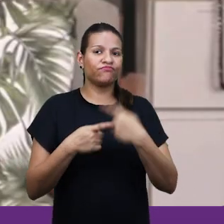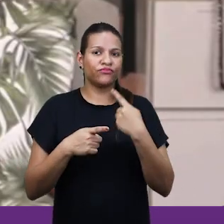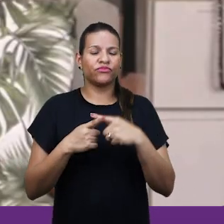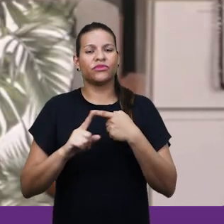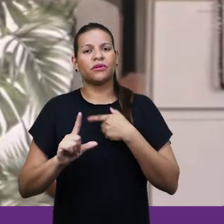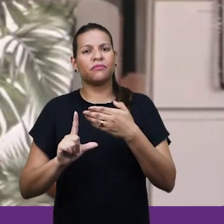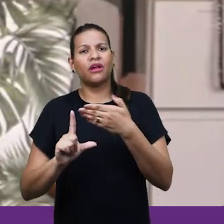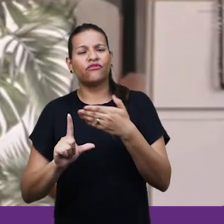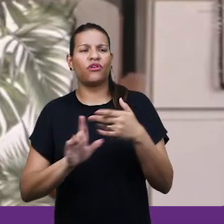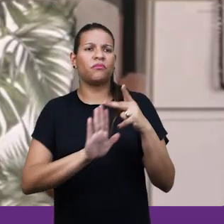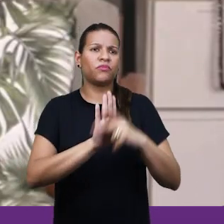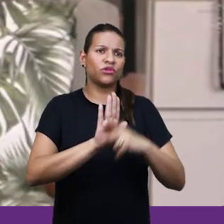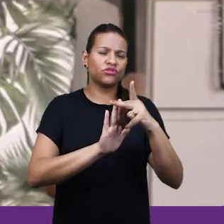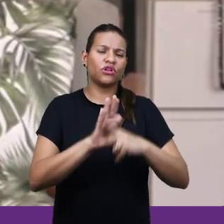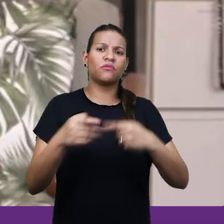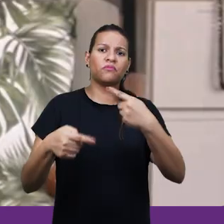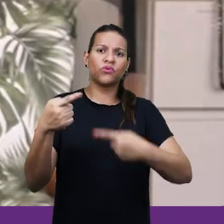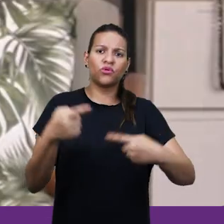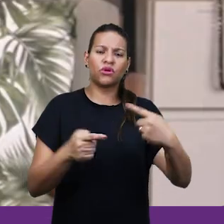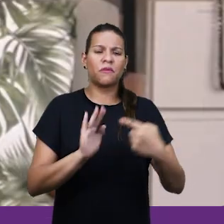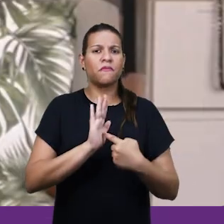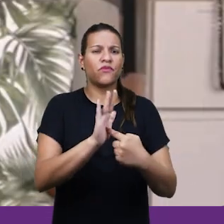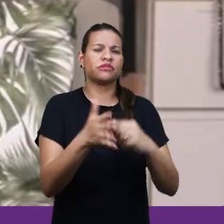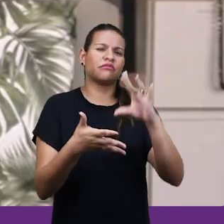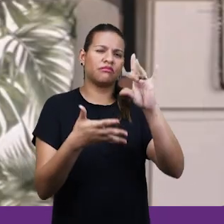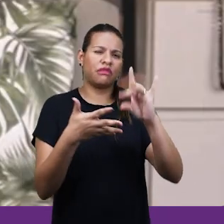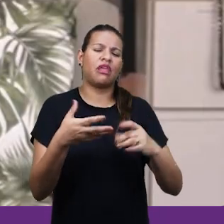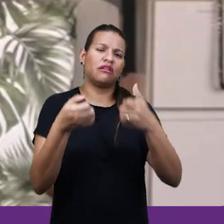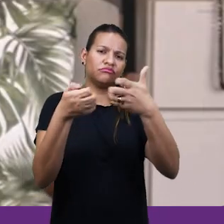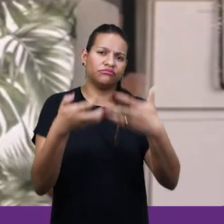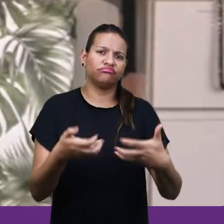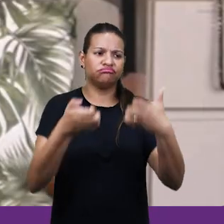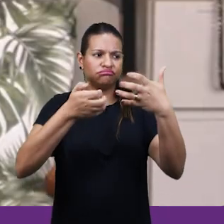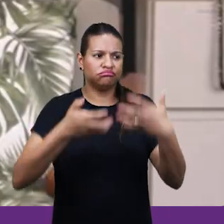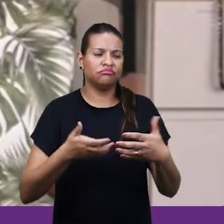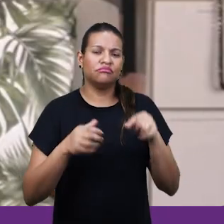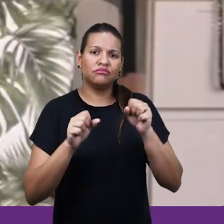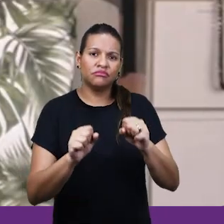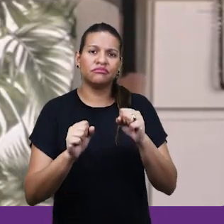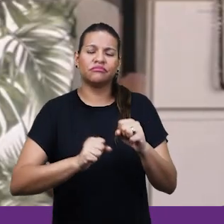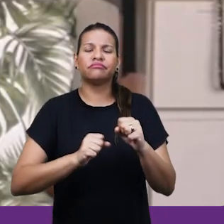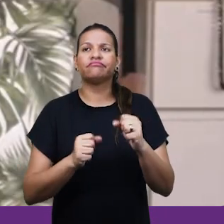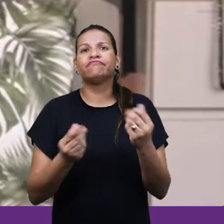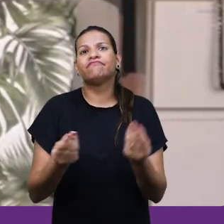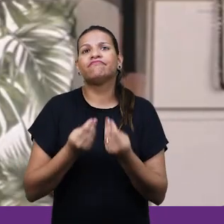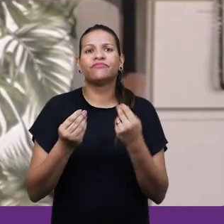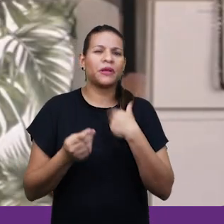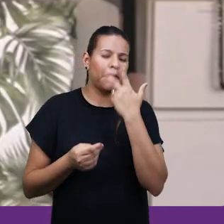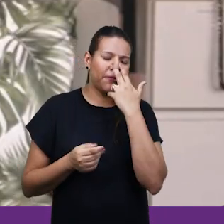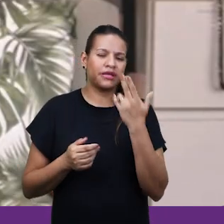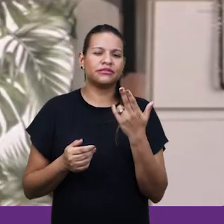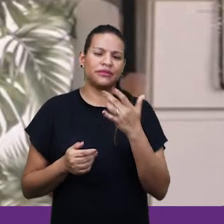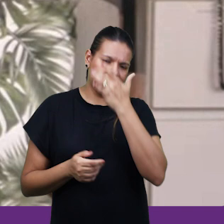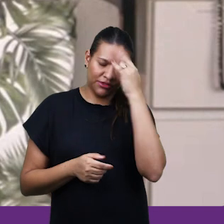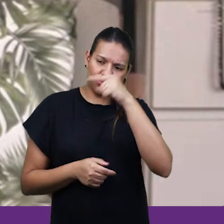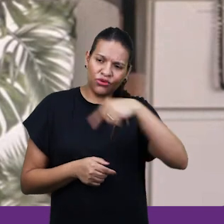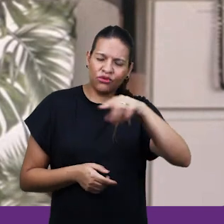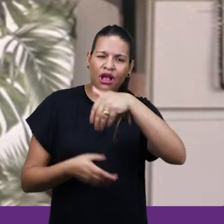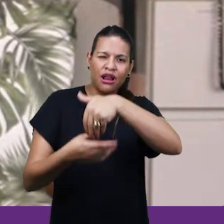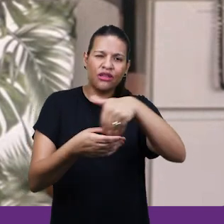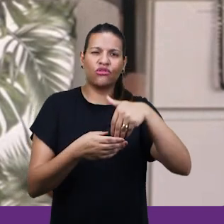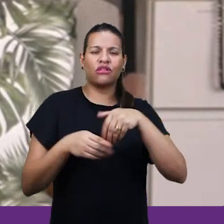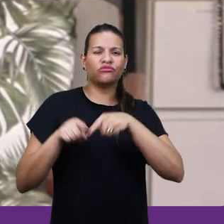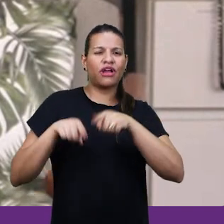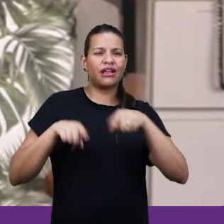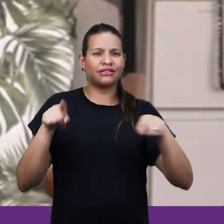os projetos políticos são melhor expostos, esmiuçados e, sobretudo, submetidos, né, a uma avaliação do eleitorado.